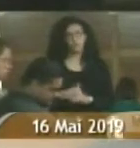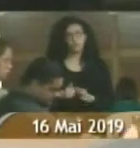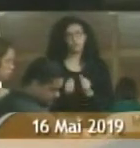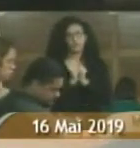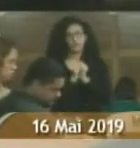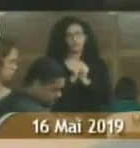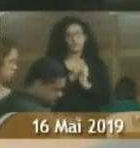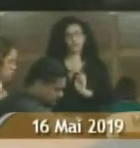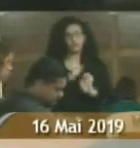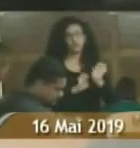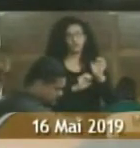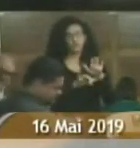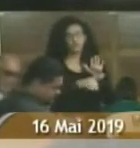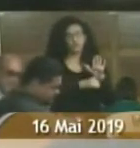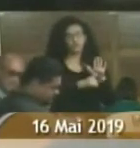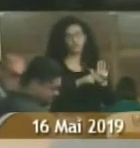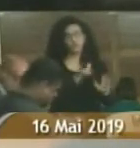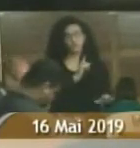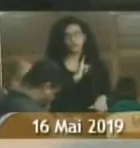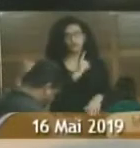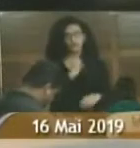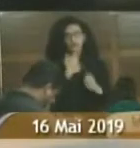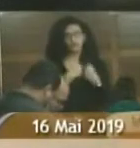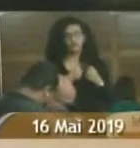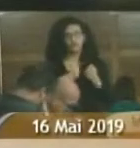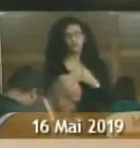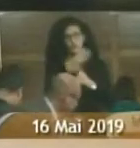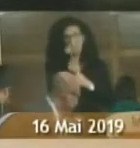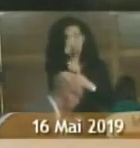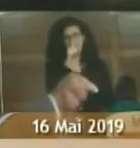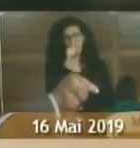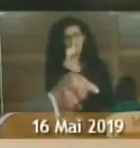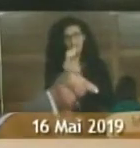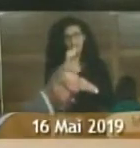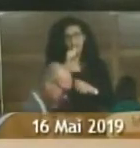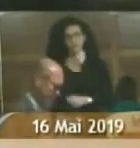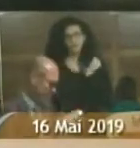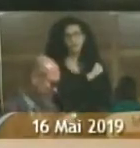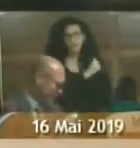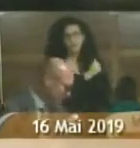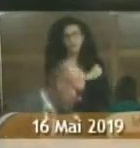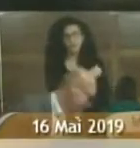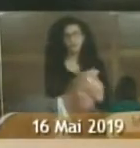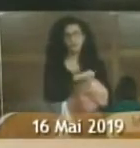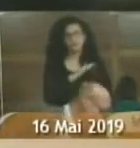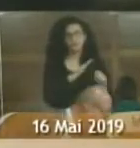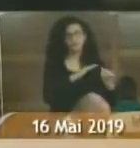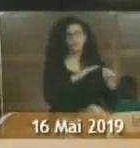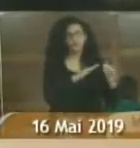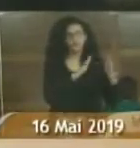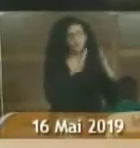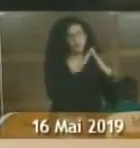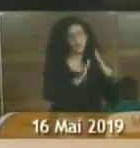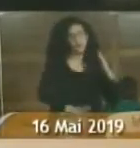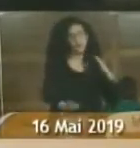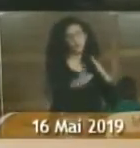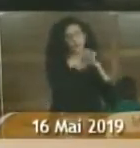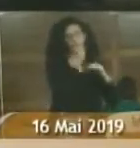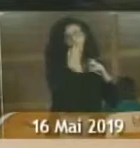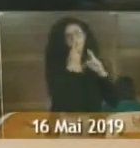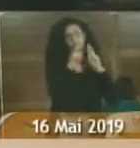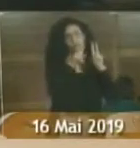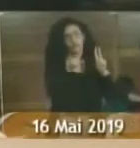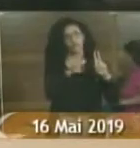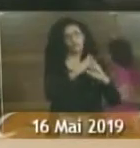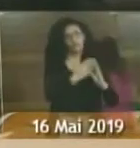junto à empresa eletronuclear pelo fornecimento de um ônibus escolar gratuito nos dias letivos para atender os estudantes que residem no bairro Morro da Boa Vista e que